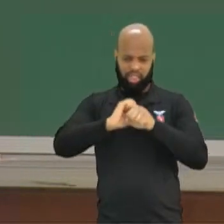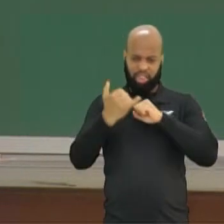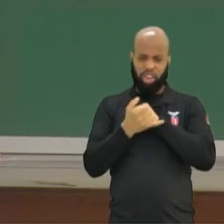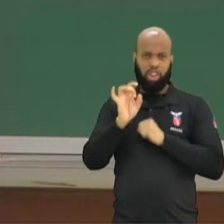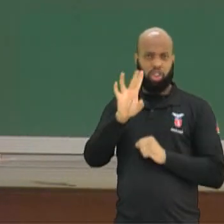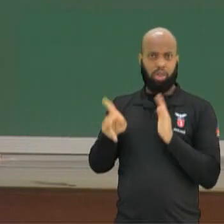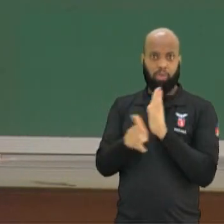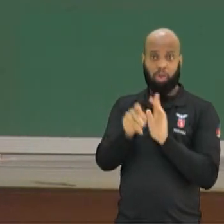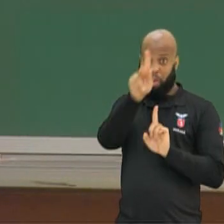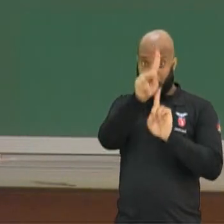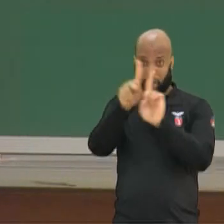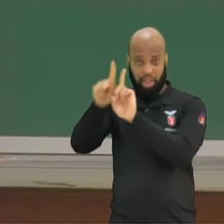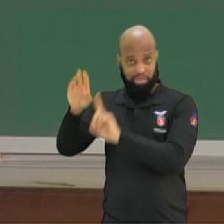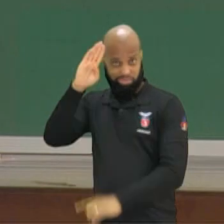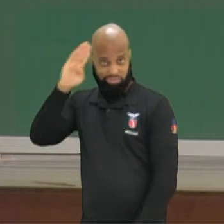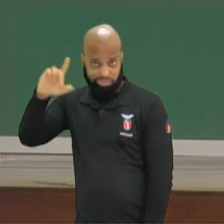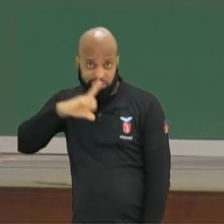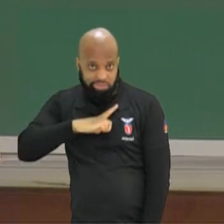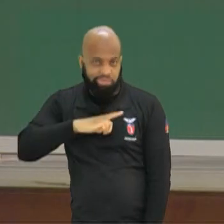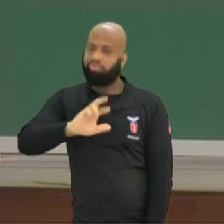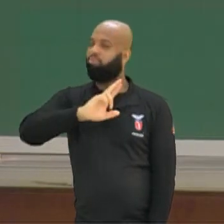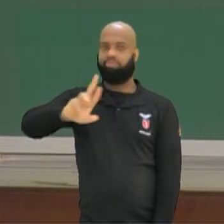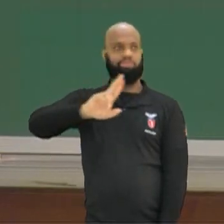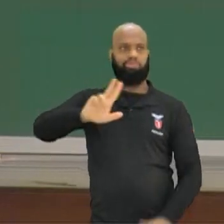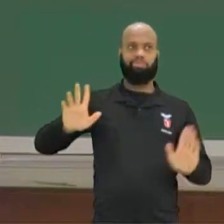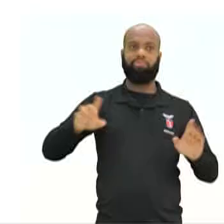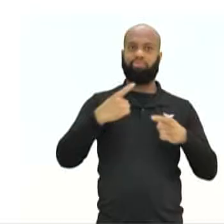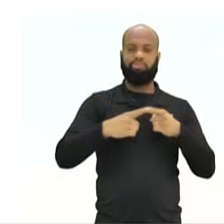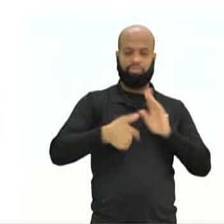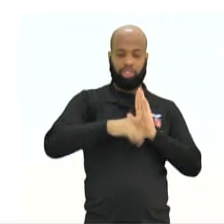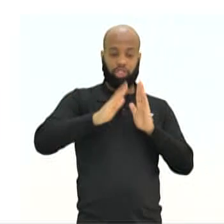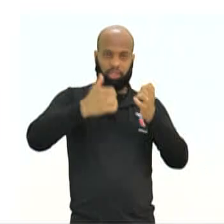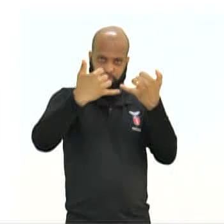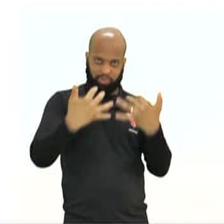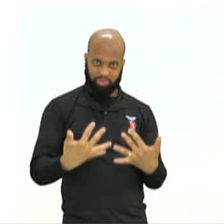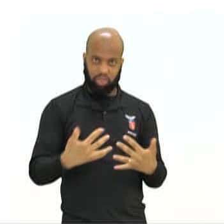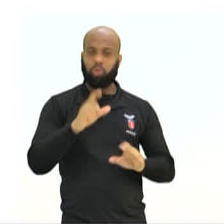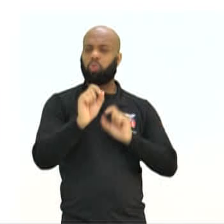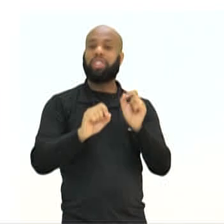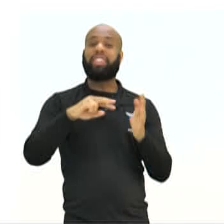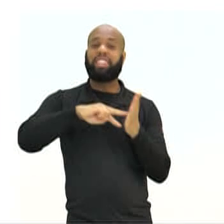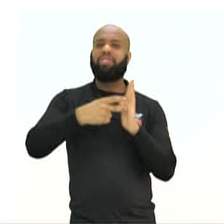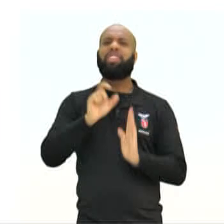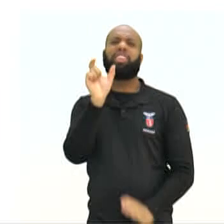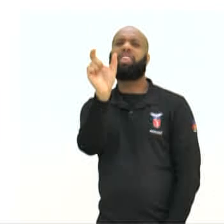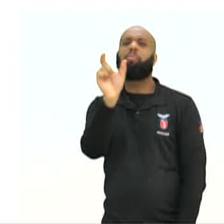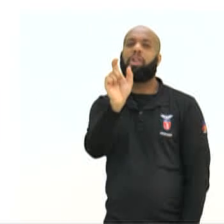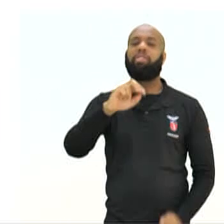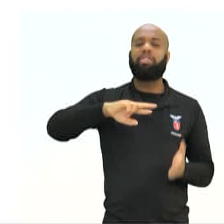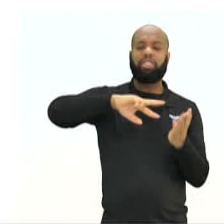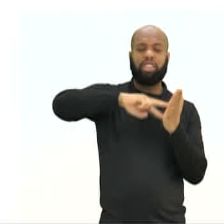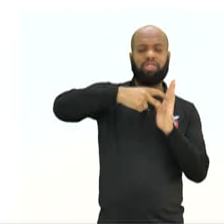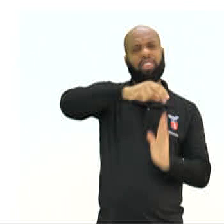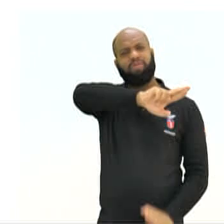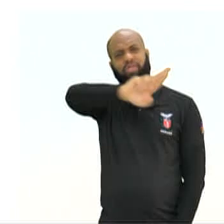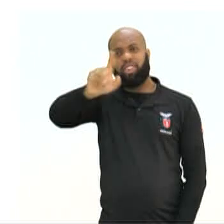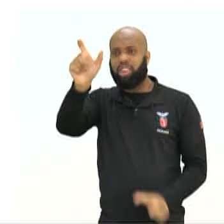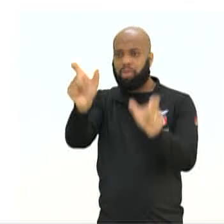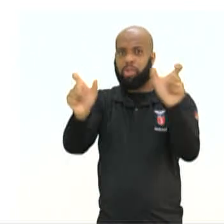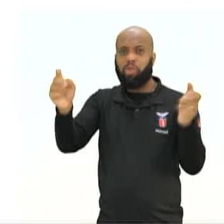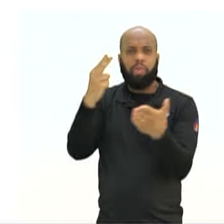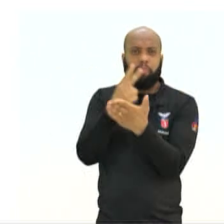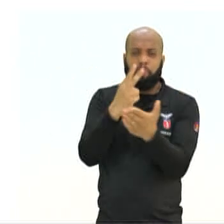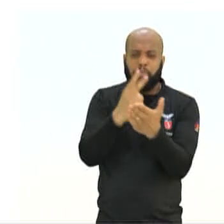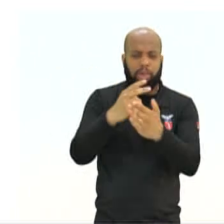apenas ao protagonista? De maneira nenhuma, meus amigos. Eu acabei de falar a vocês. Severino quer dizer várias pessoas que estão na mesma condição